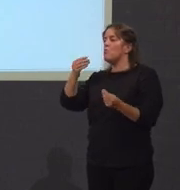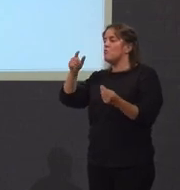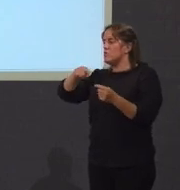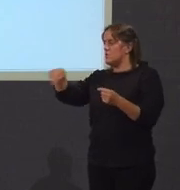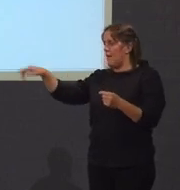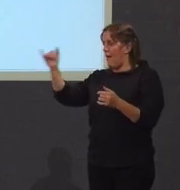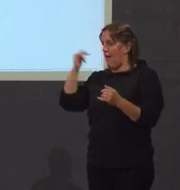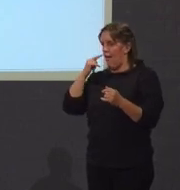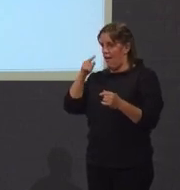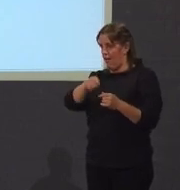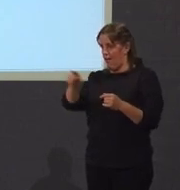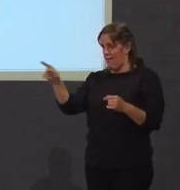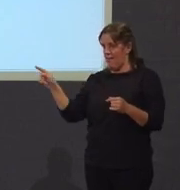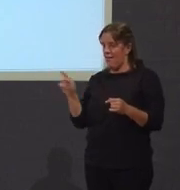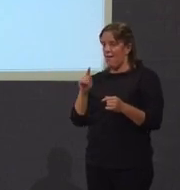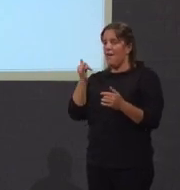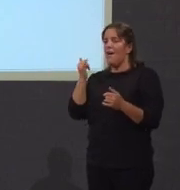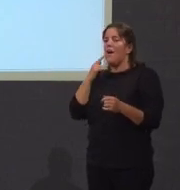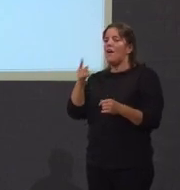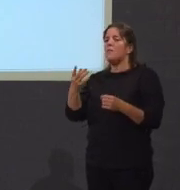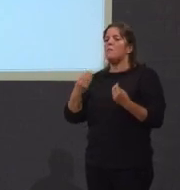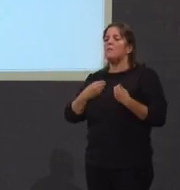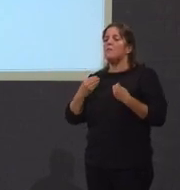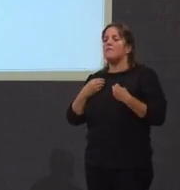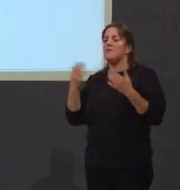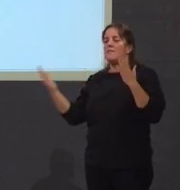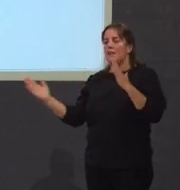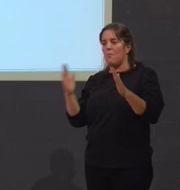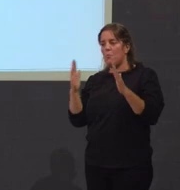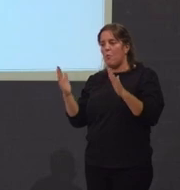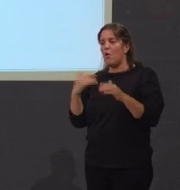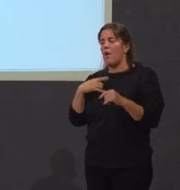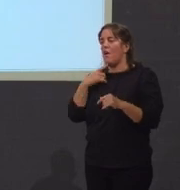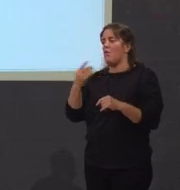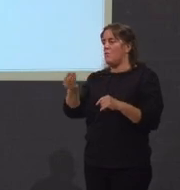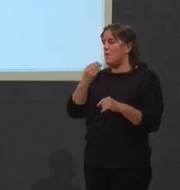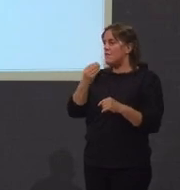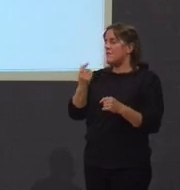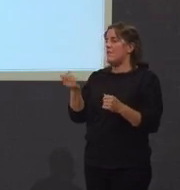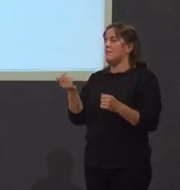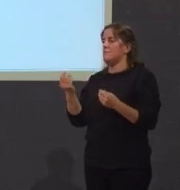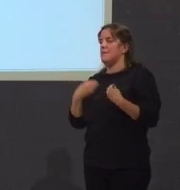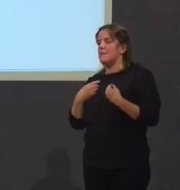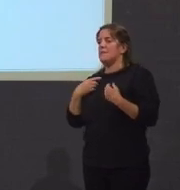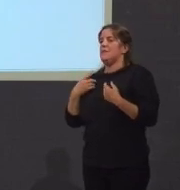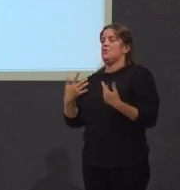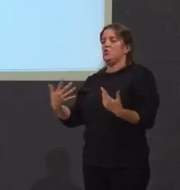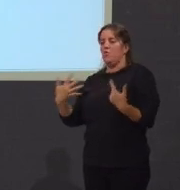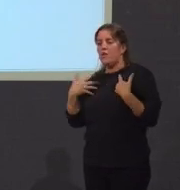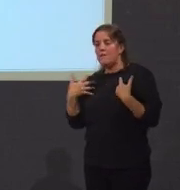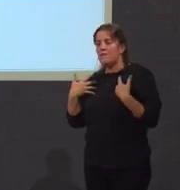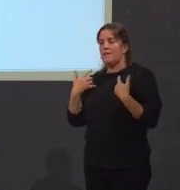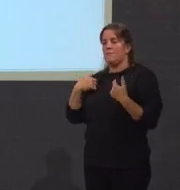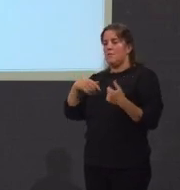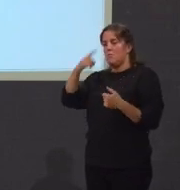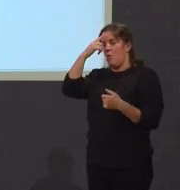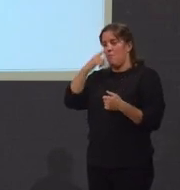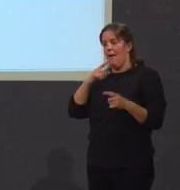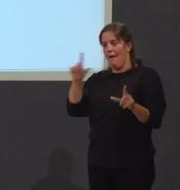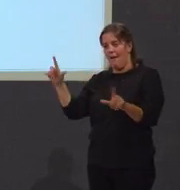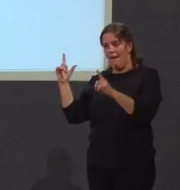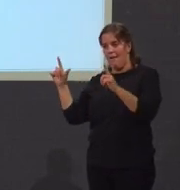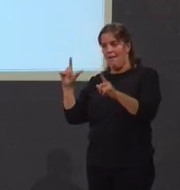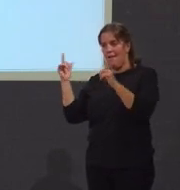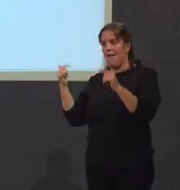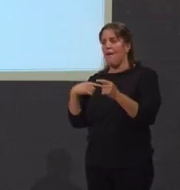moitas das que estades aquí hoxe vivístedes sufrístedes comestedes esa imaxe probablemente vos